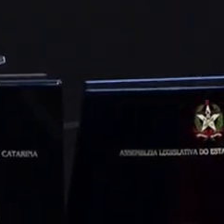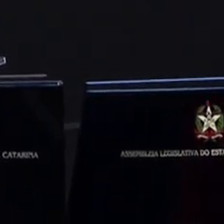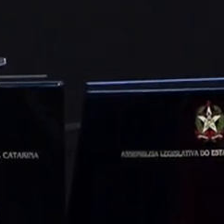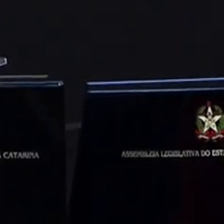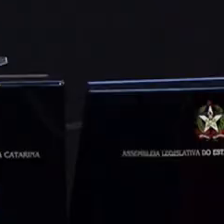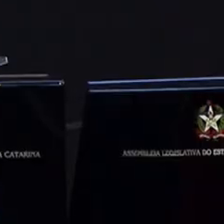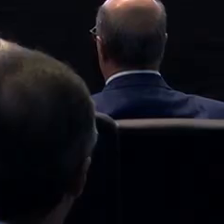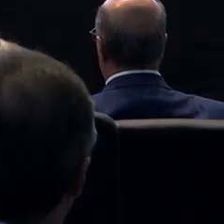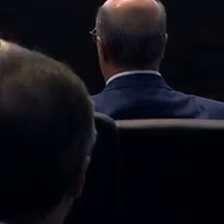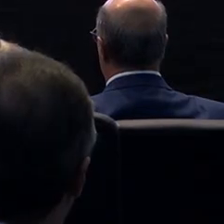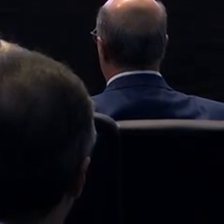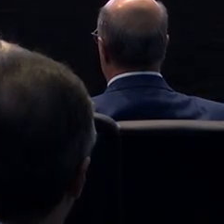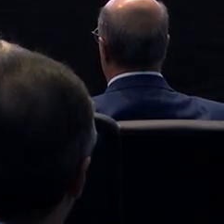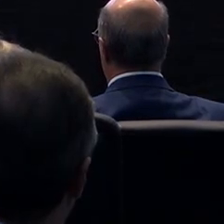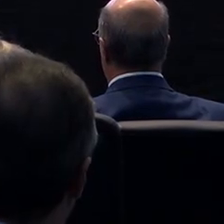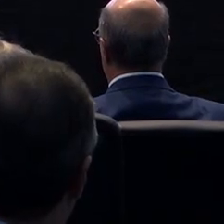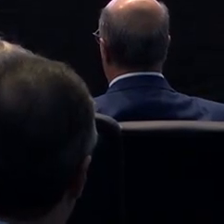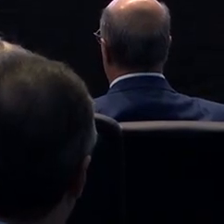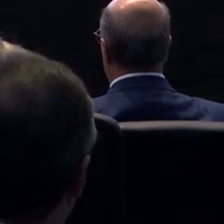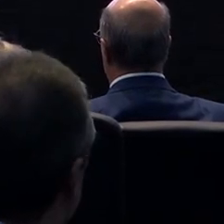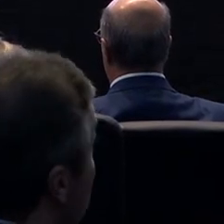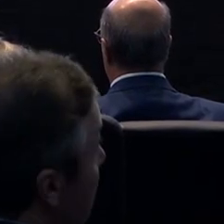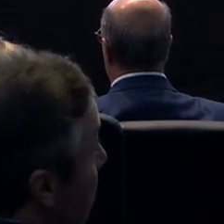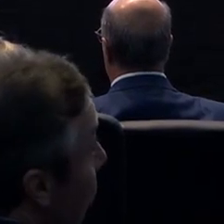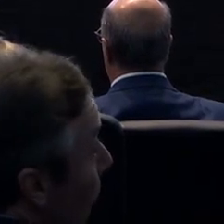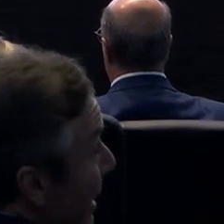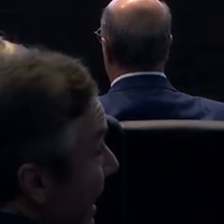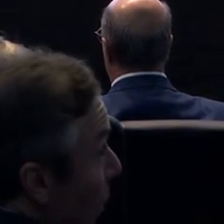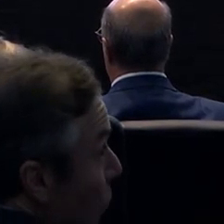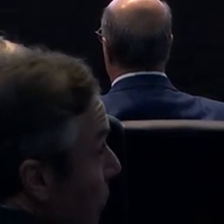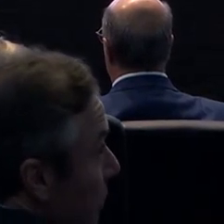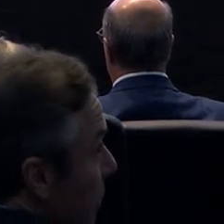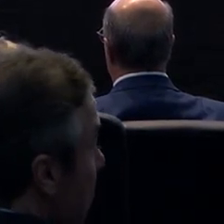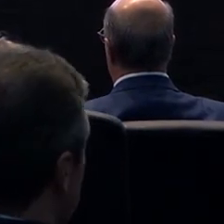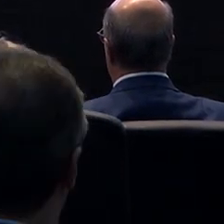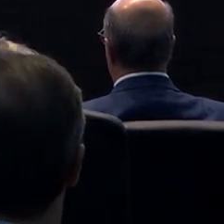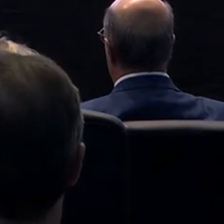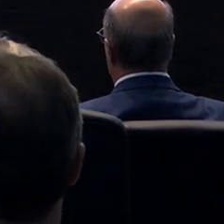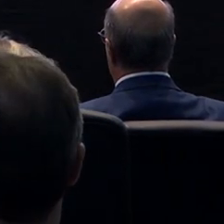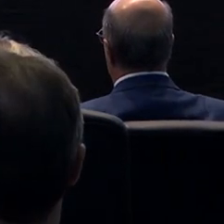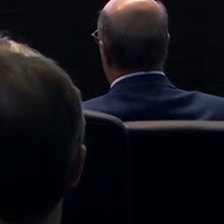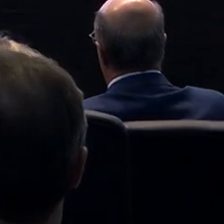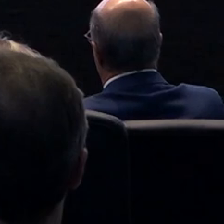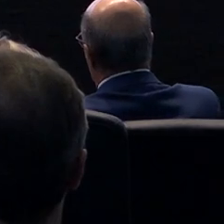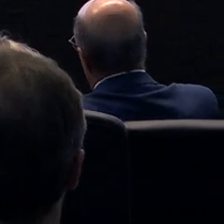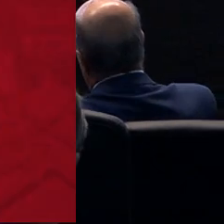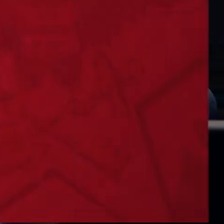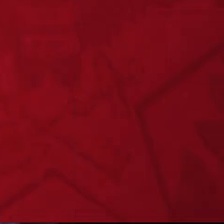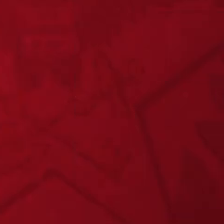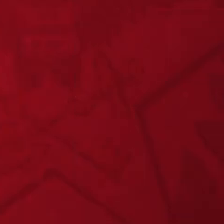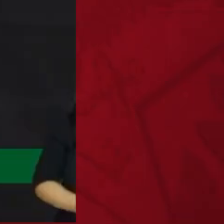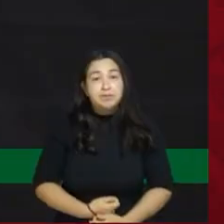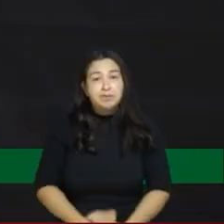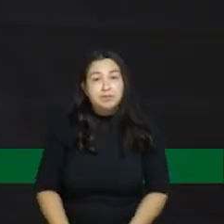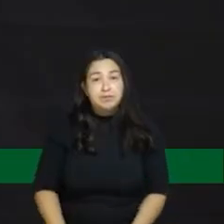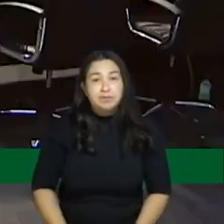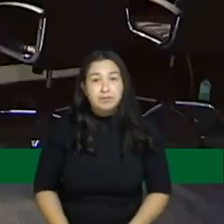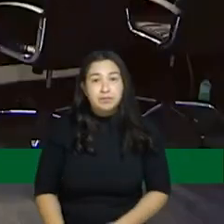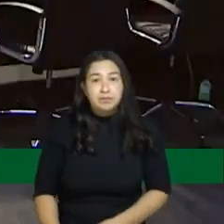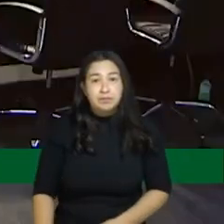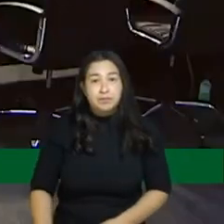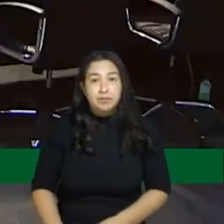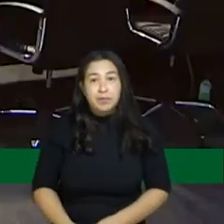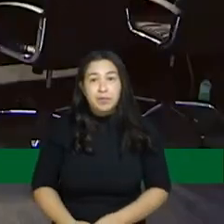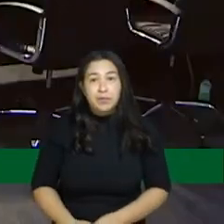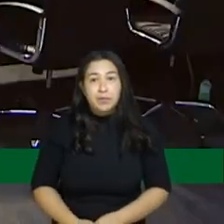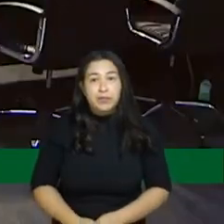Sociais, a ADPROS, apresentou a instituição com seu diretor executivo, Padre Fernando Baraúna. Então, uma das frentes são